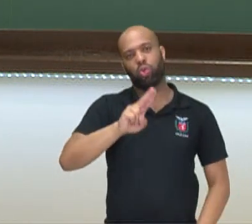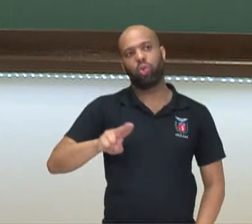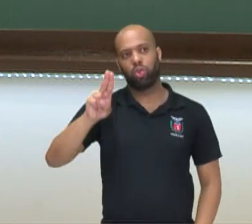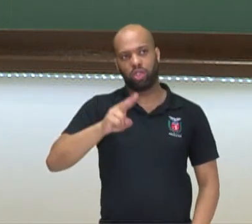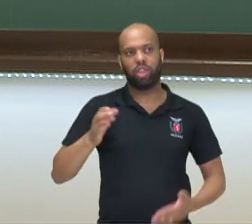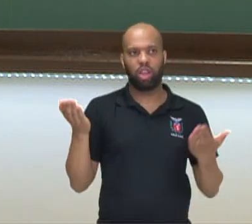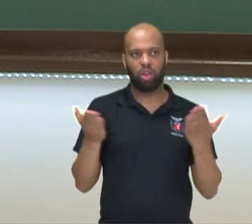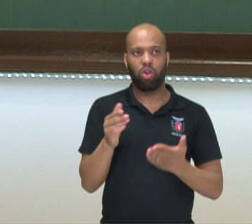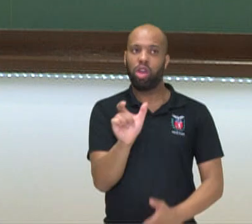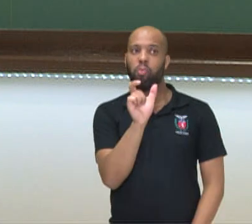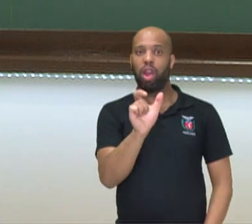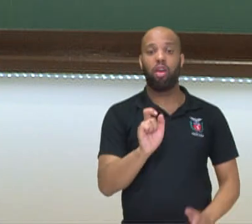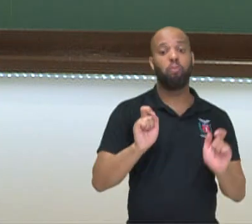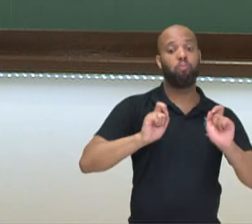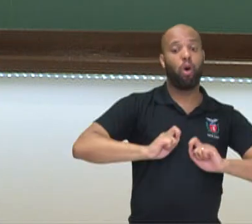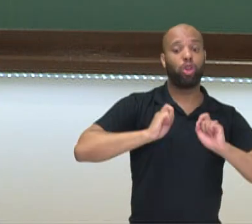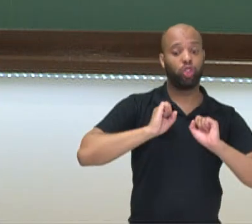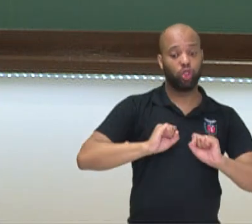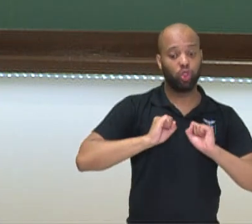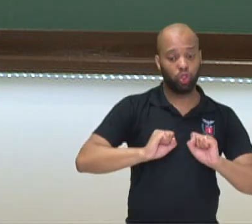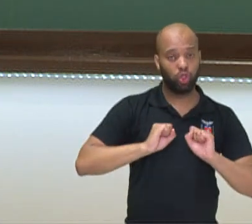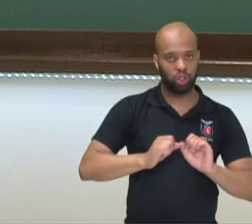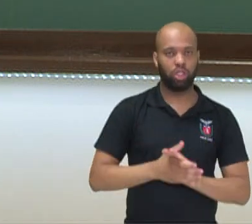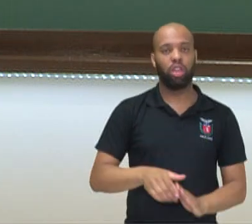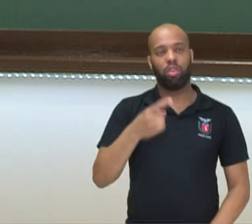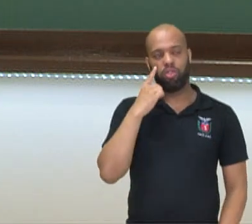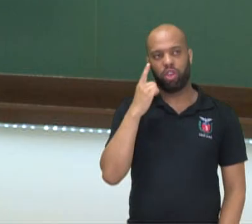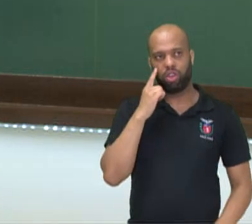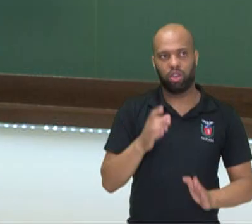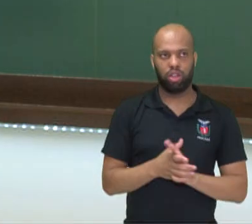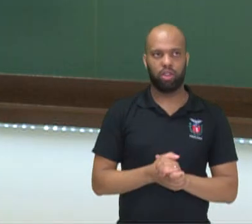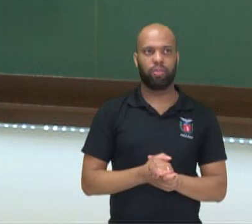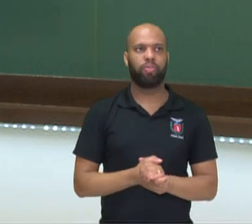tela, você vai entender por que, que eu usei a palavra poderia. Confere comigo.